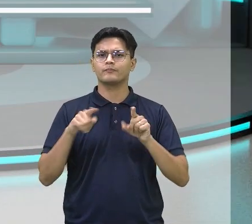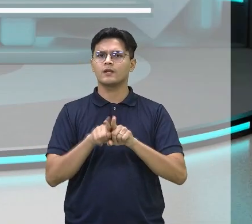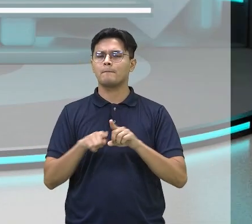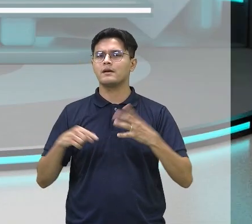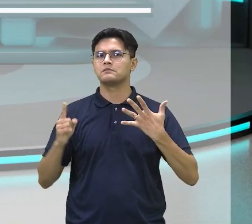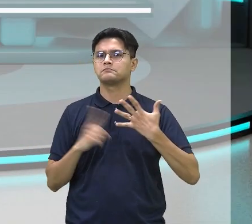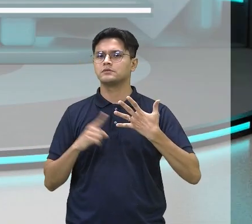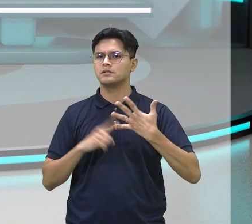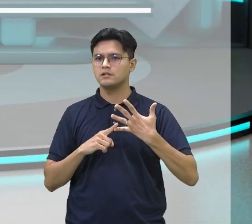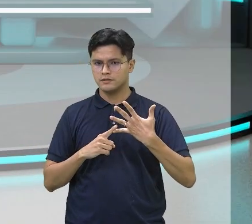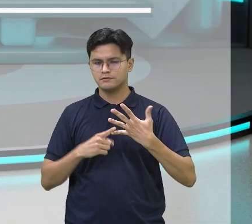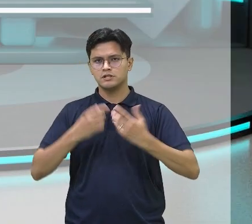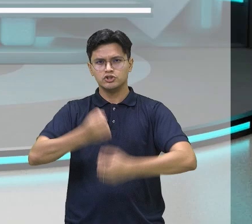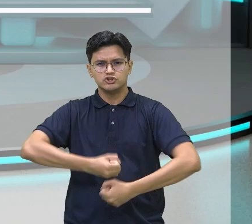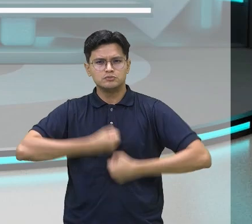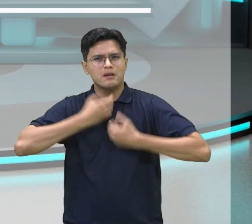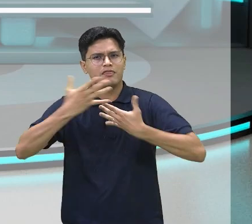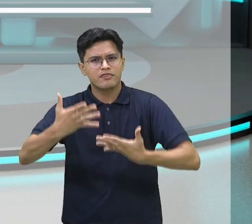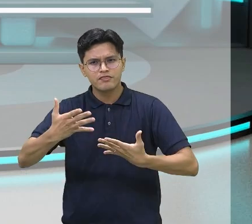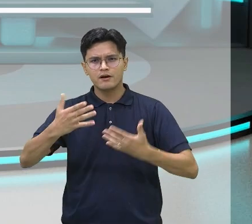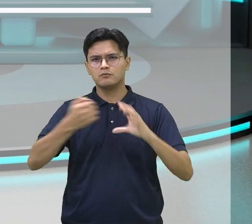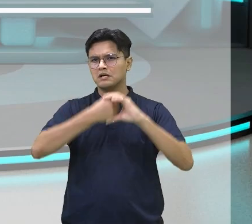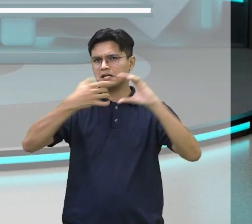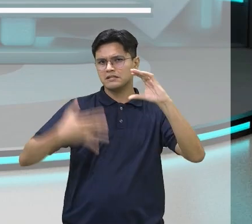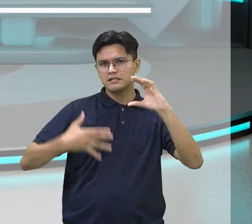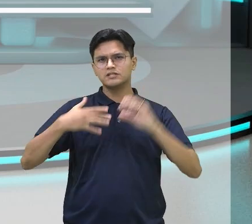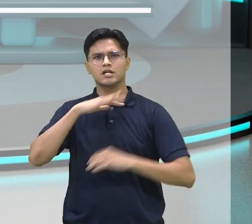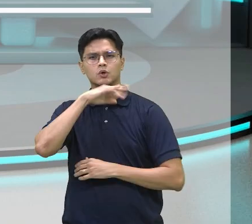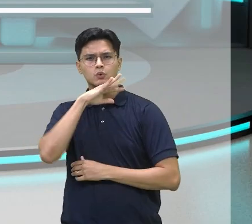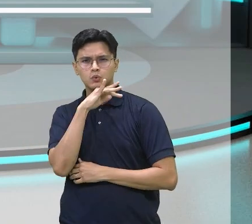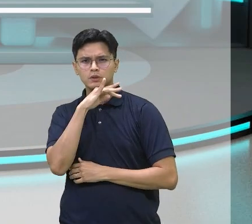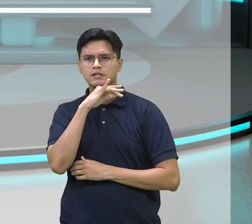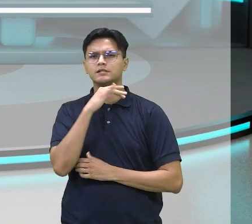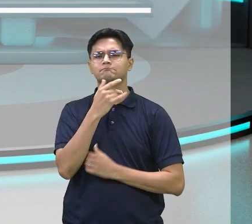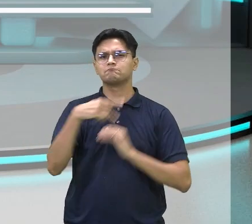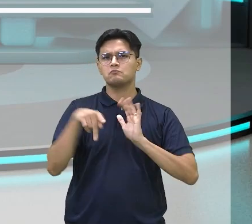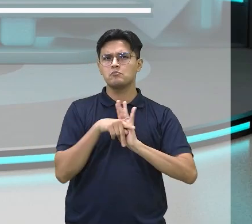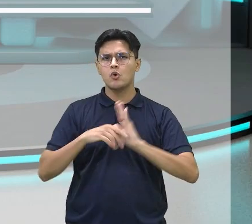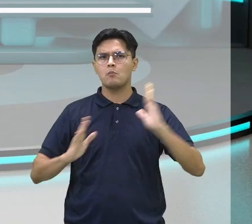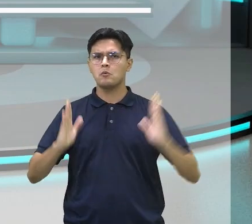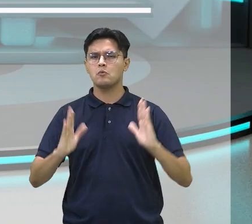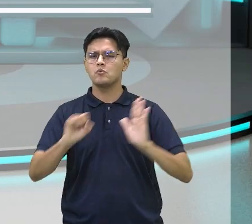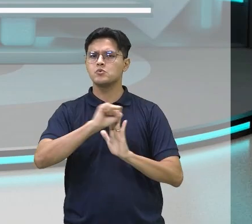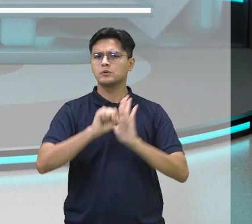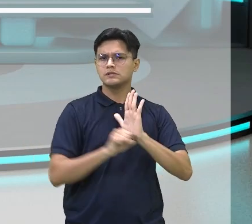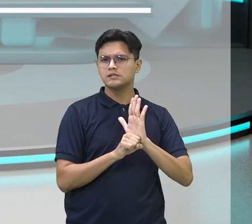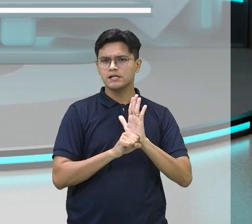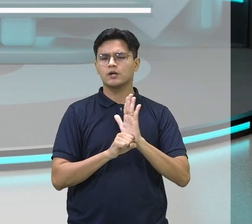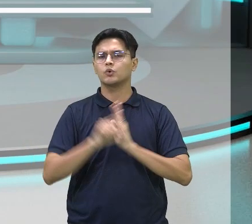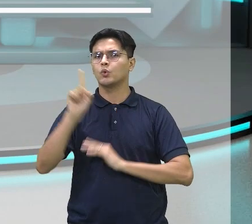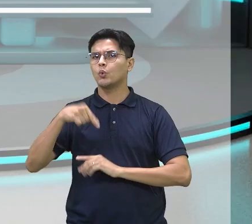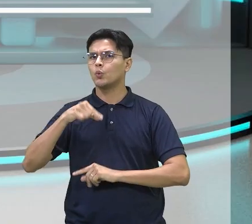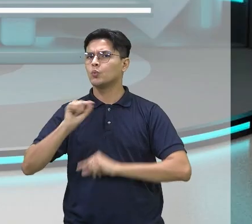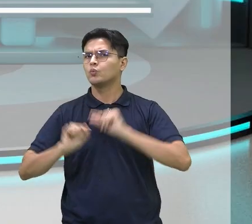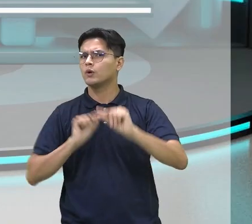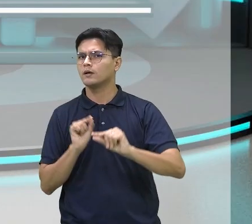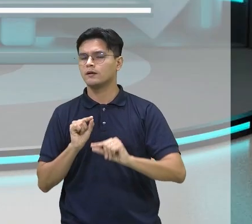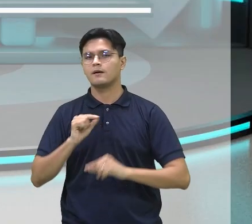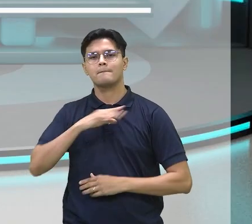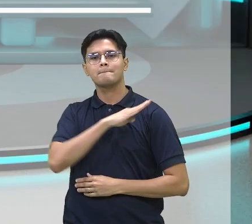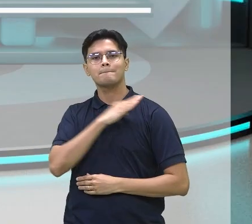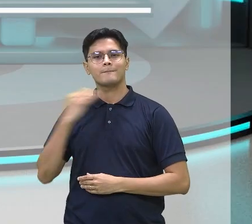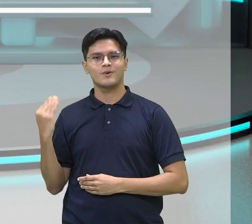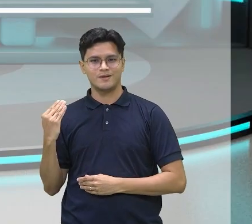do mal do século, então ele utiliza ali muito a questão do quê? Do morrer, que é a pegada desse movimento. O mal